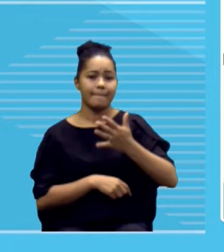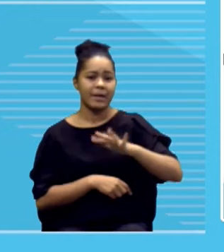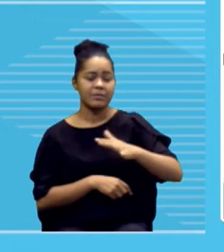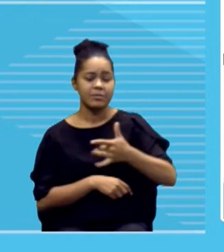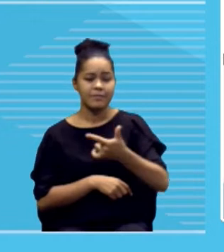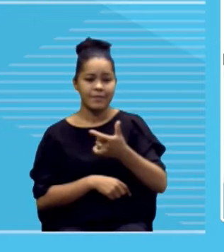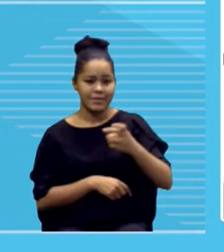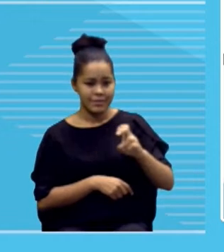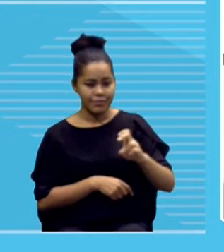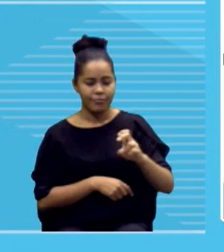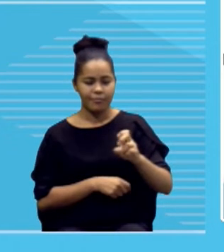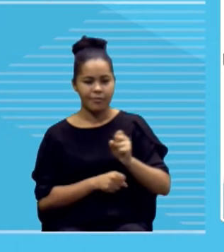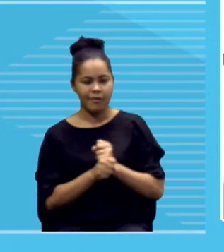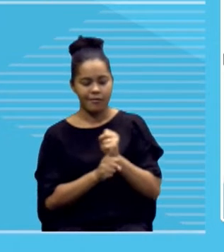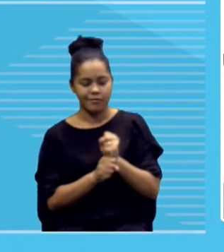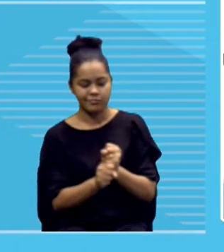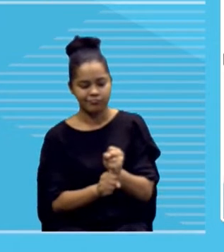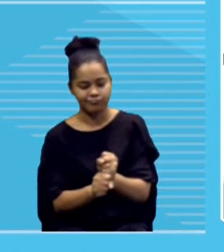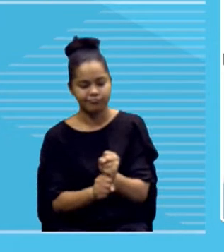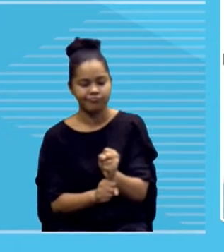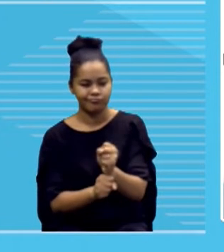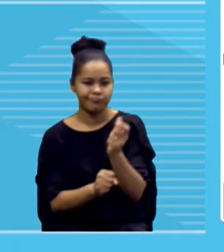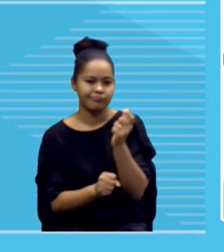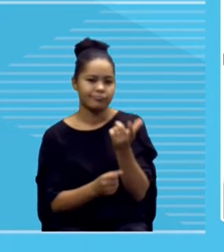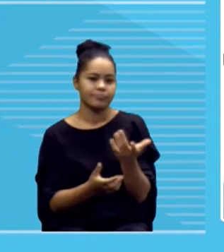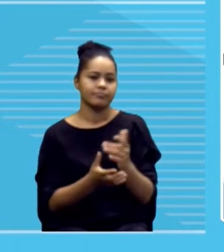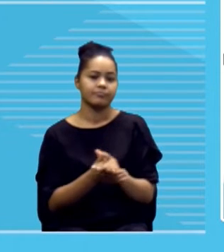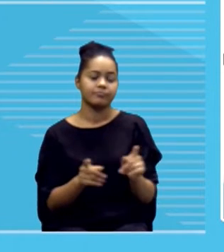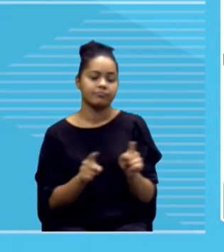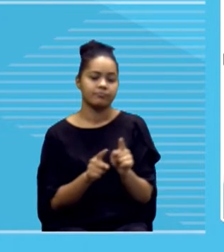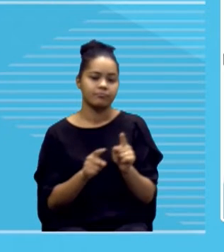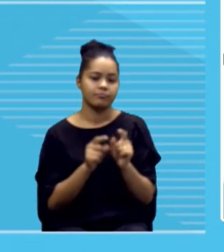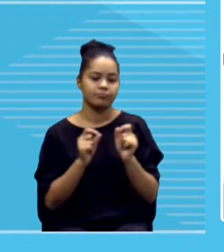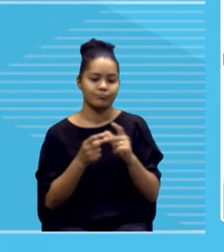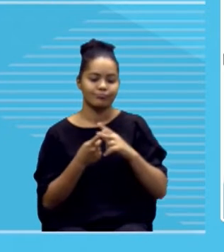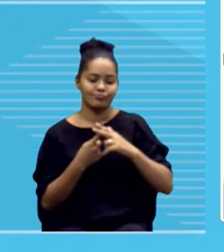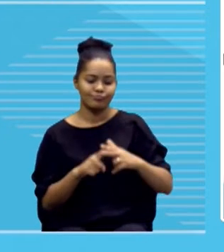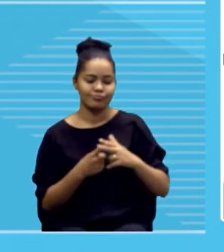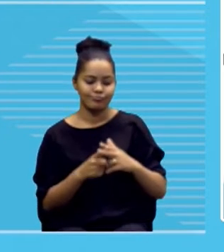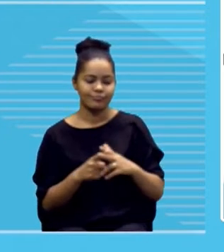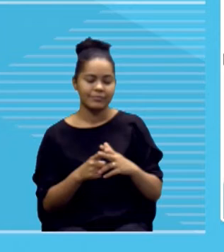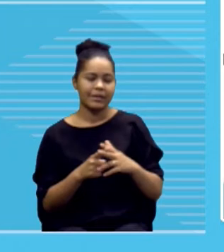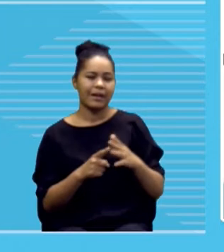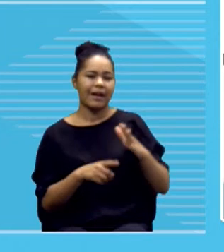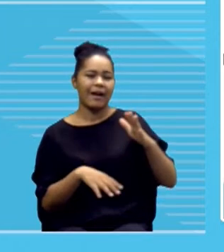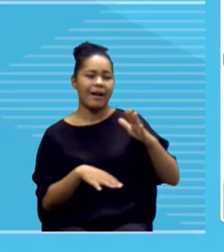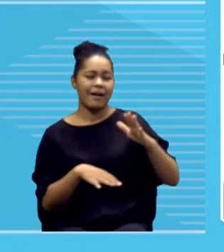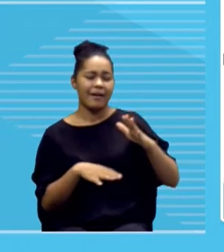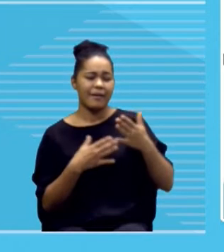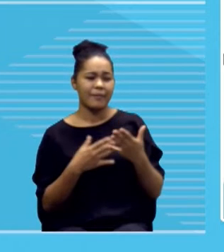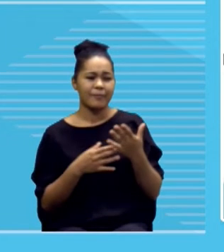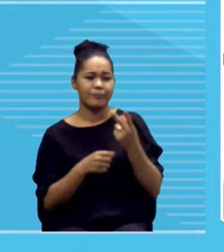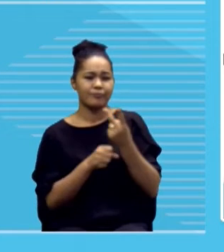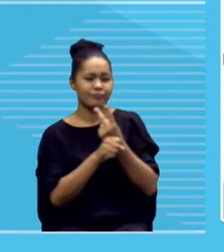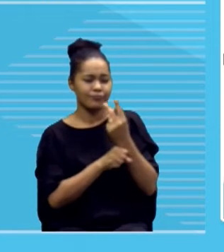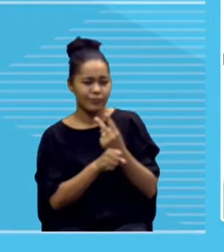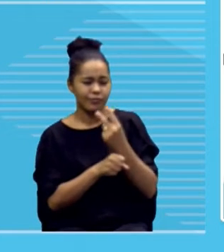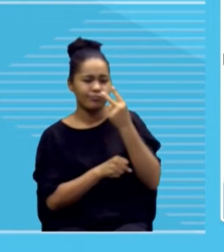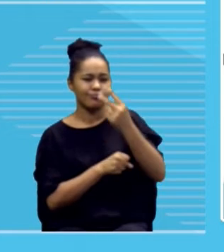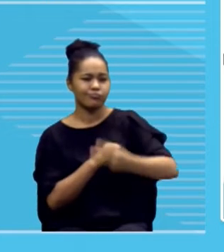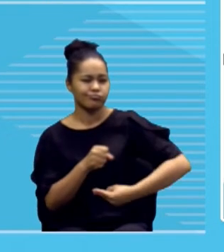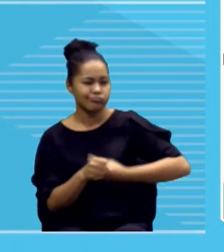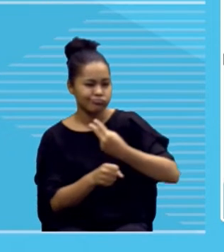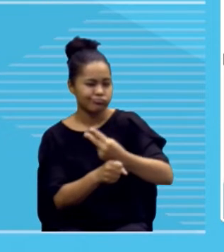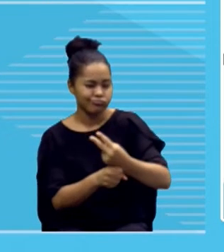E baixo custo de manutenção. Você faz uma manutenção, salvo engano, é uma vez a cada 2 anos. Então, é uma manutenção relativamente barata,